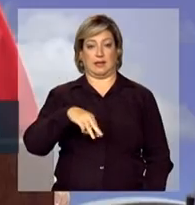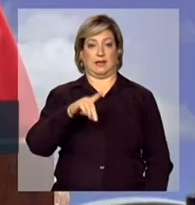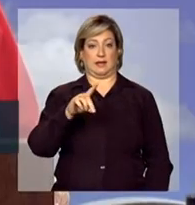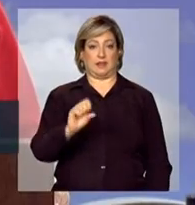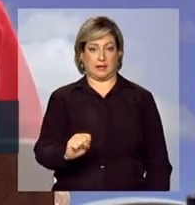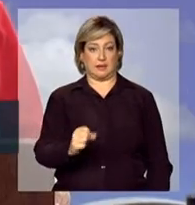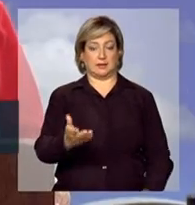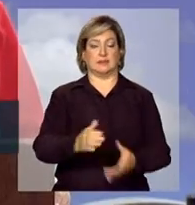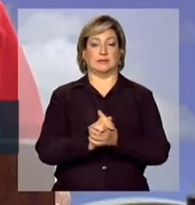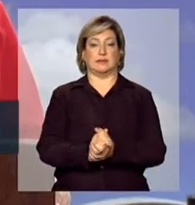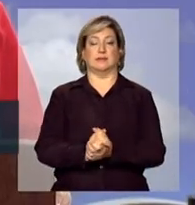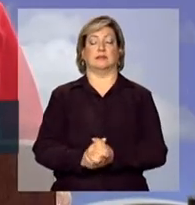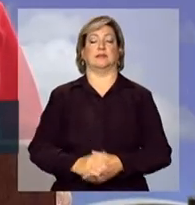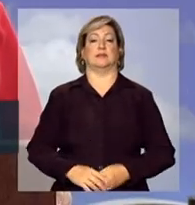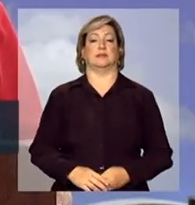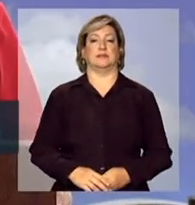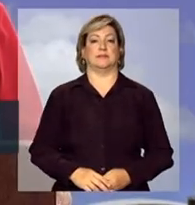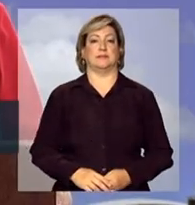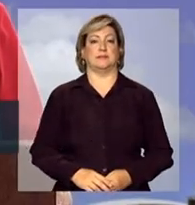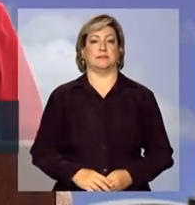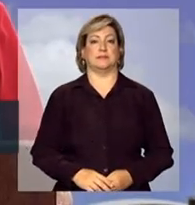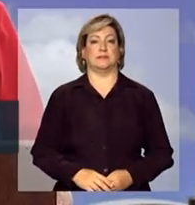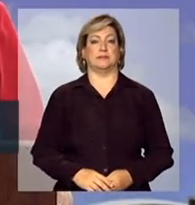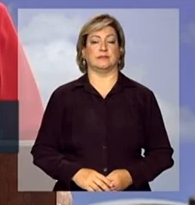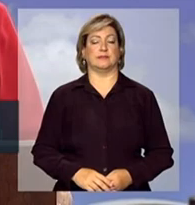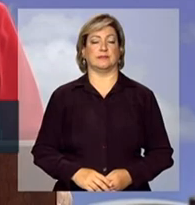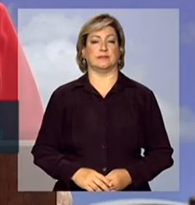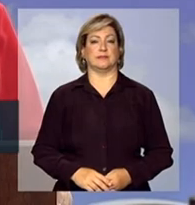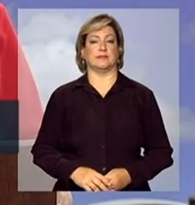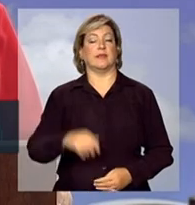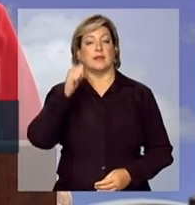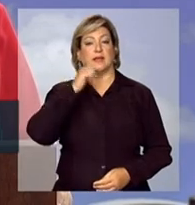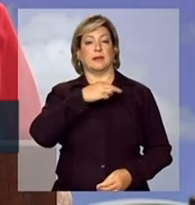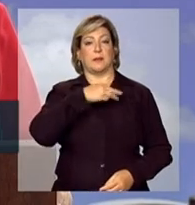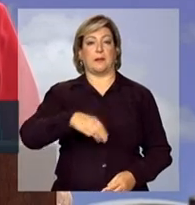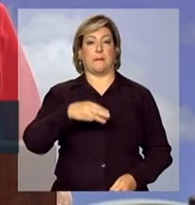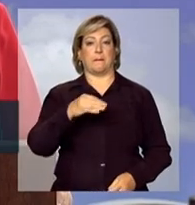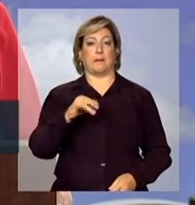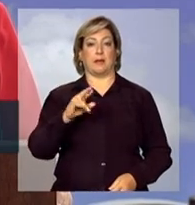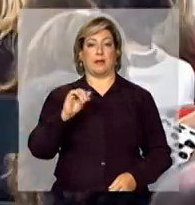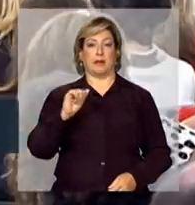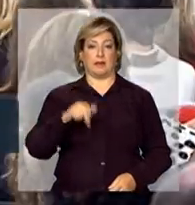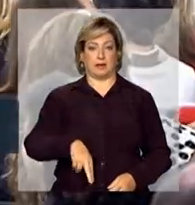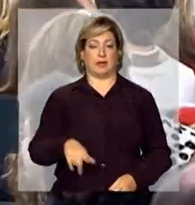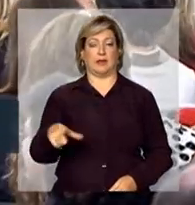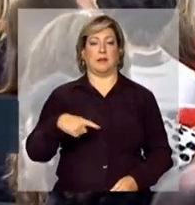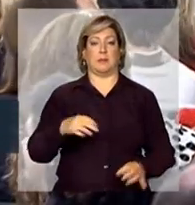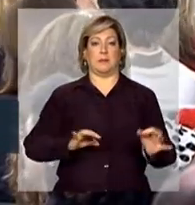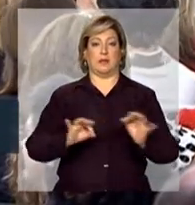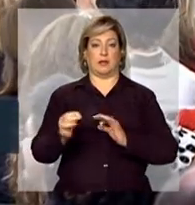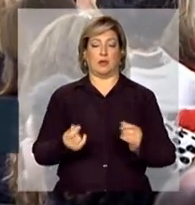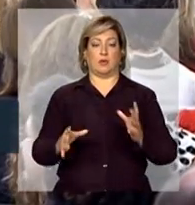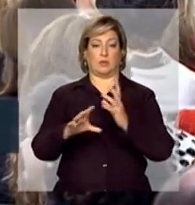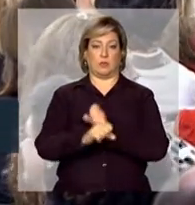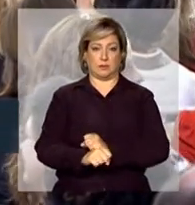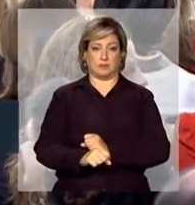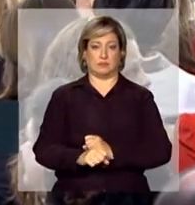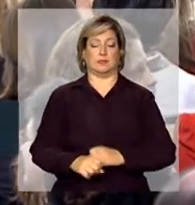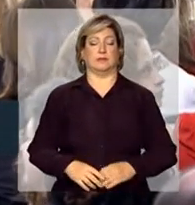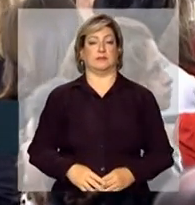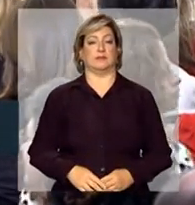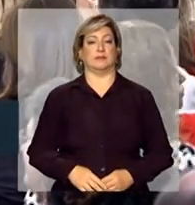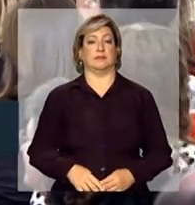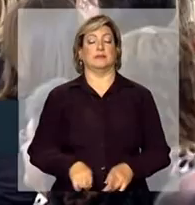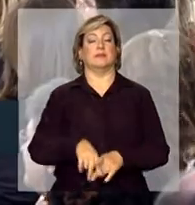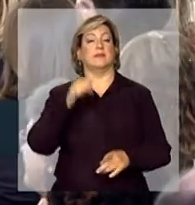Social e combate à fome à ministra Miriam Belchior do planejamento orçamento e gestão